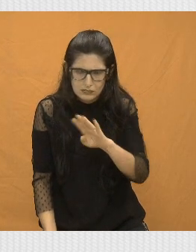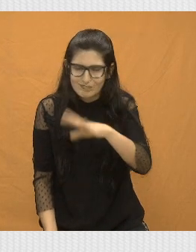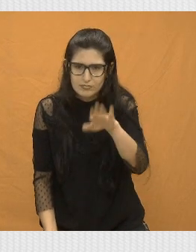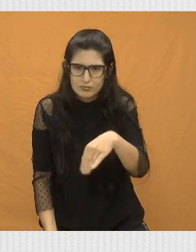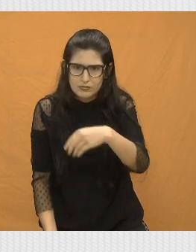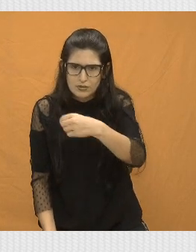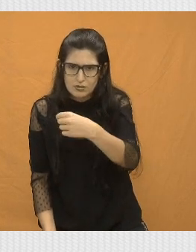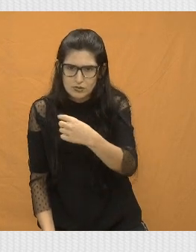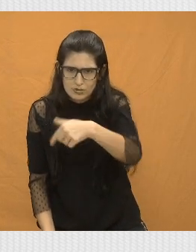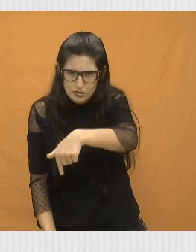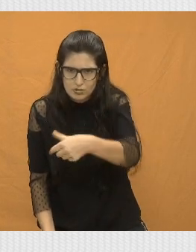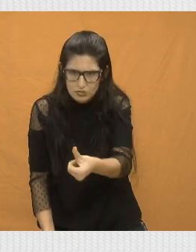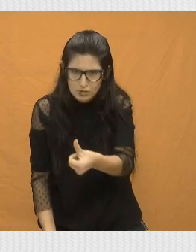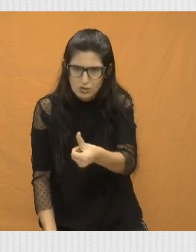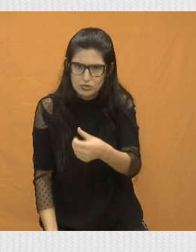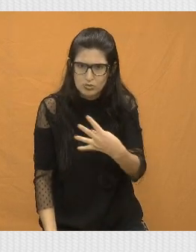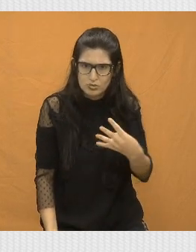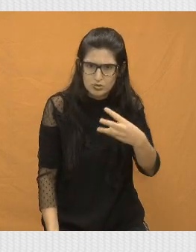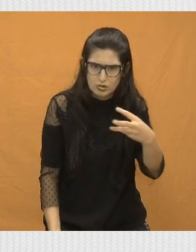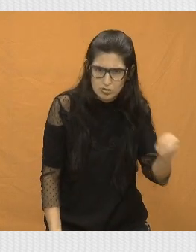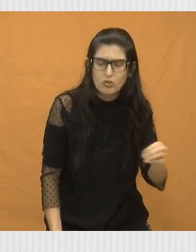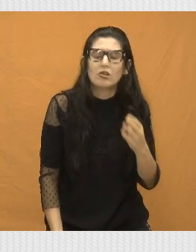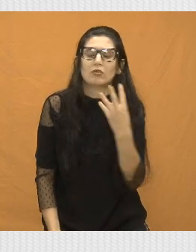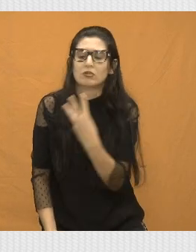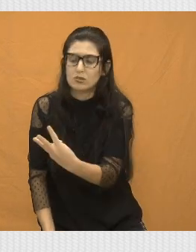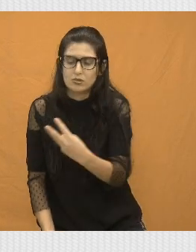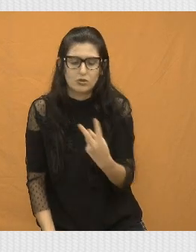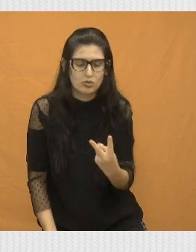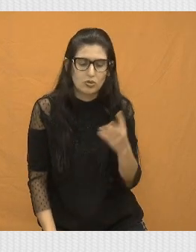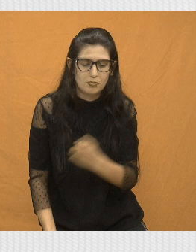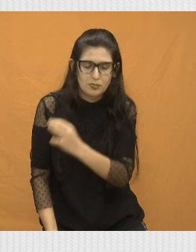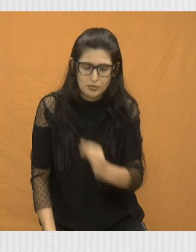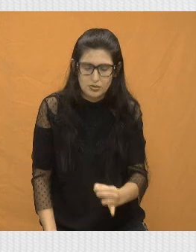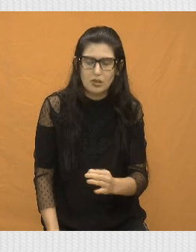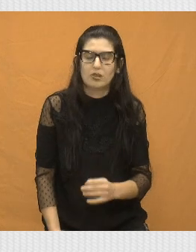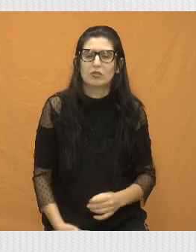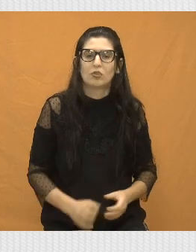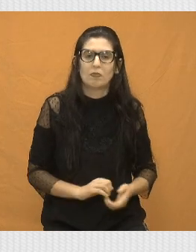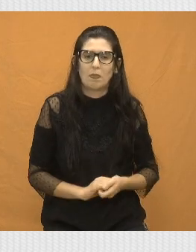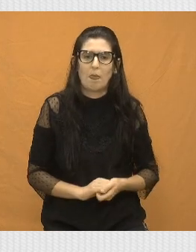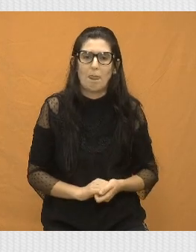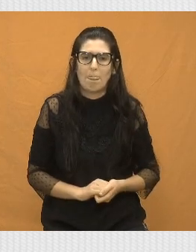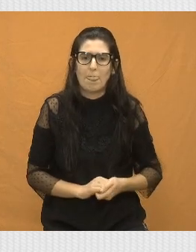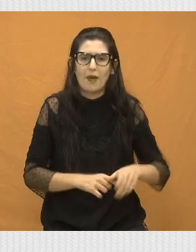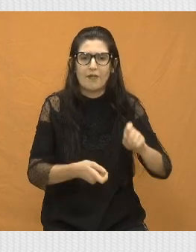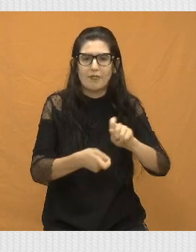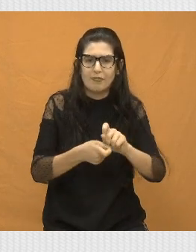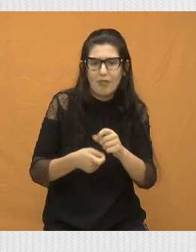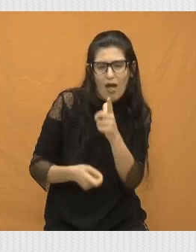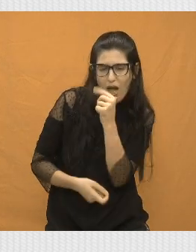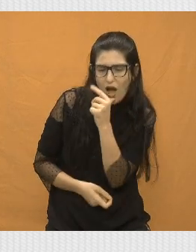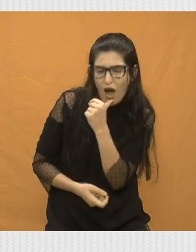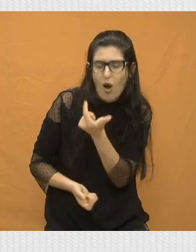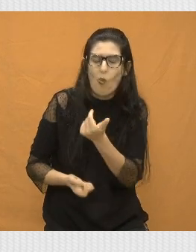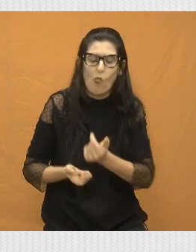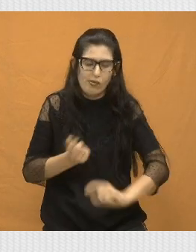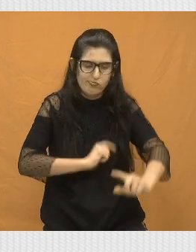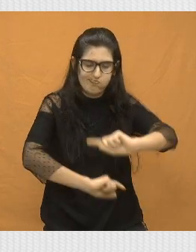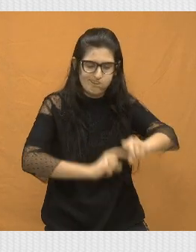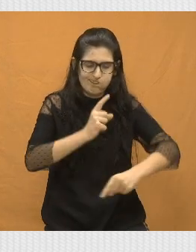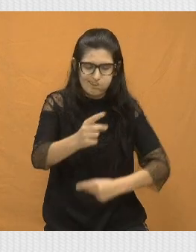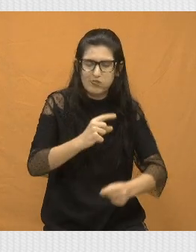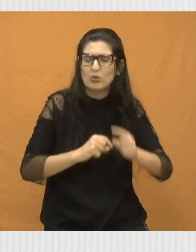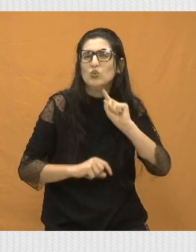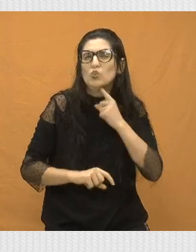chegando numa meta percentual em 32%. Serviços, né? Como eu falei anteriormente, é água e esgoto. Uma